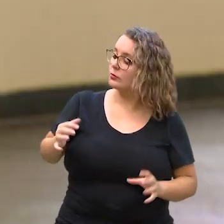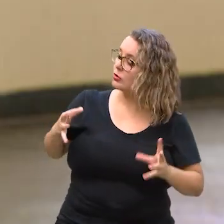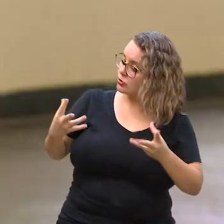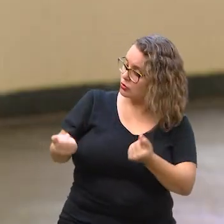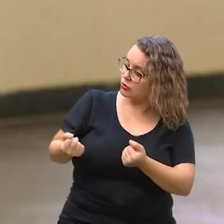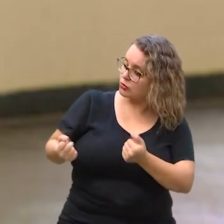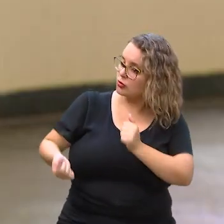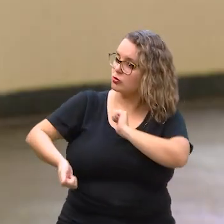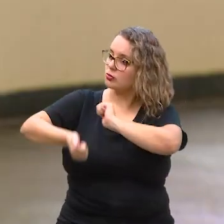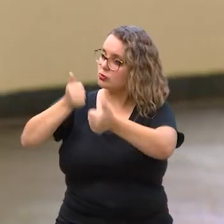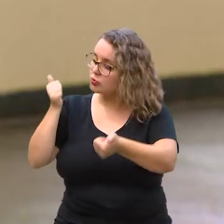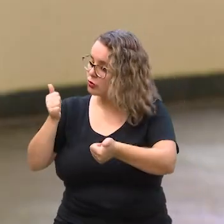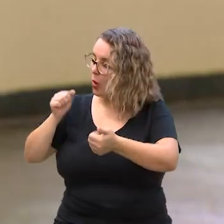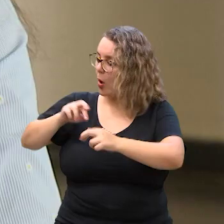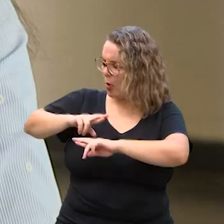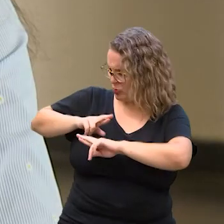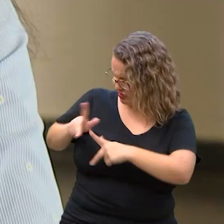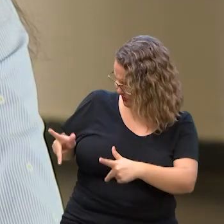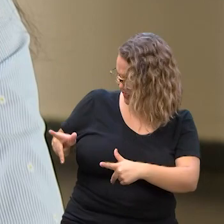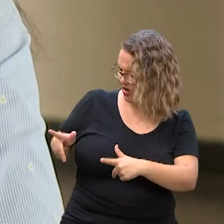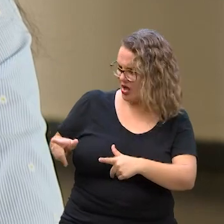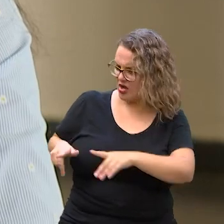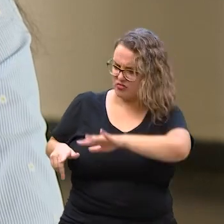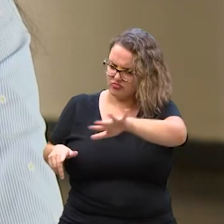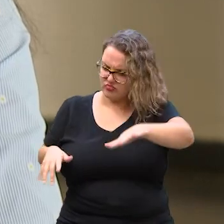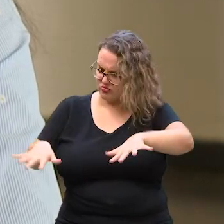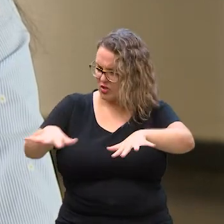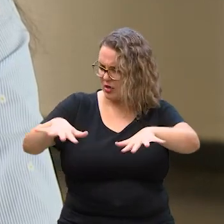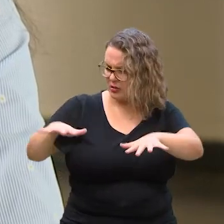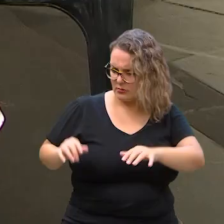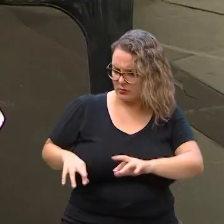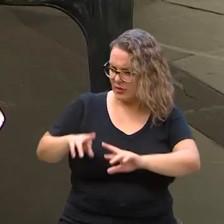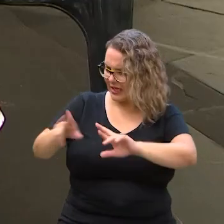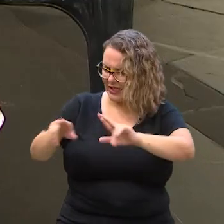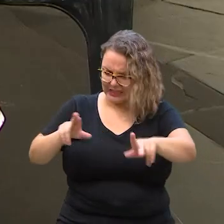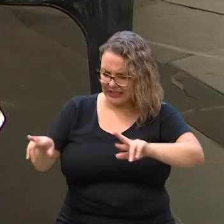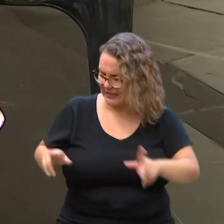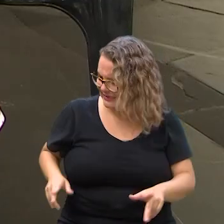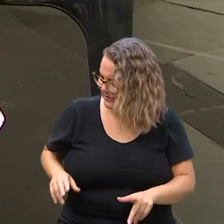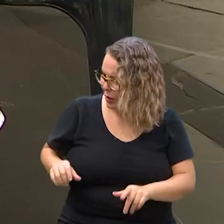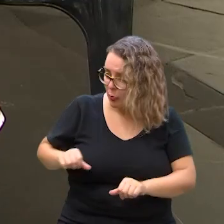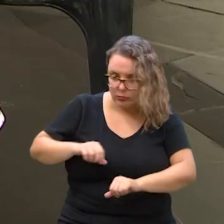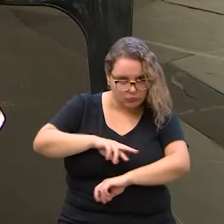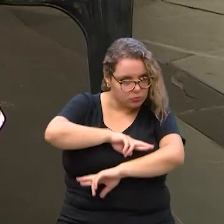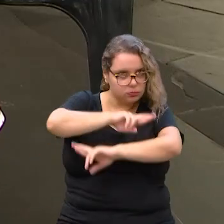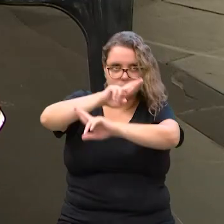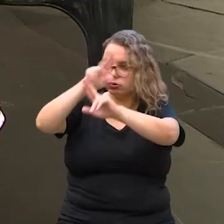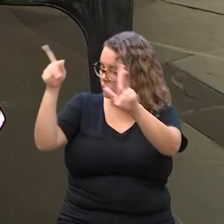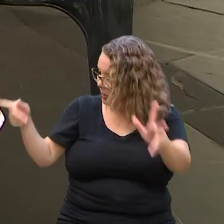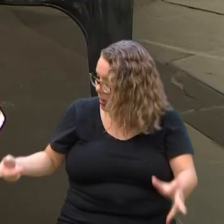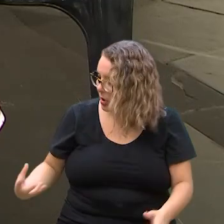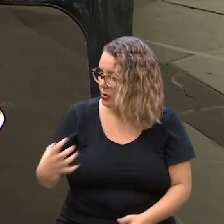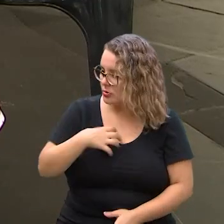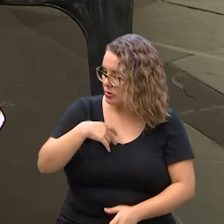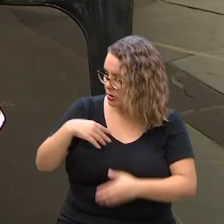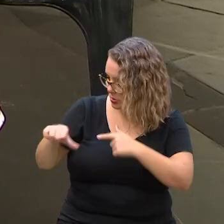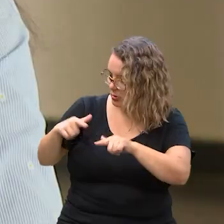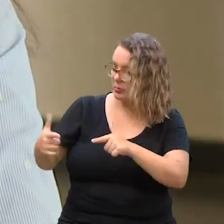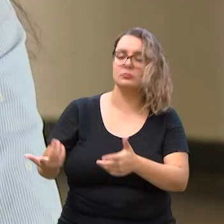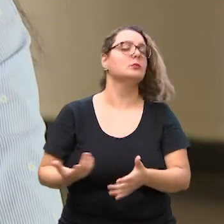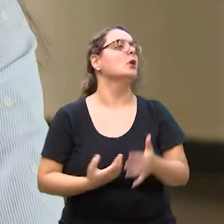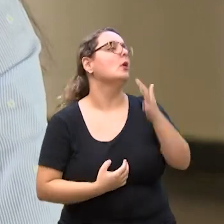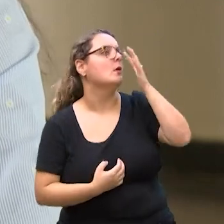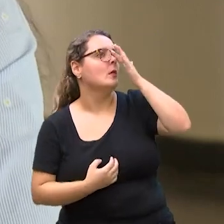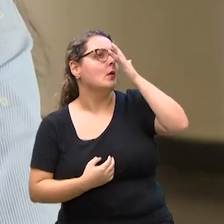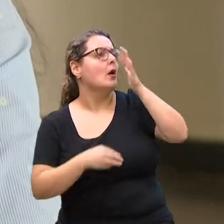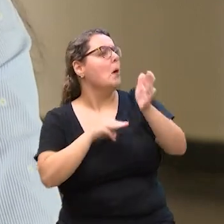esportes que você citou, muda muito de um esporte para outro? Dos saltos ornamentais para o badminton, muda muito a metodologia que você trabalha?